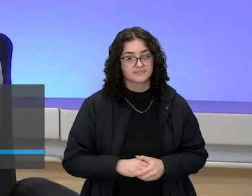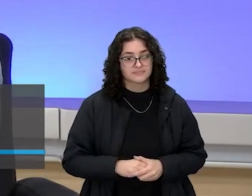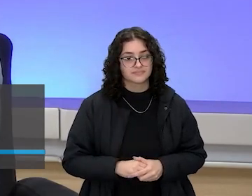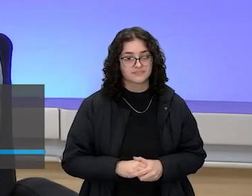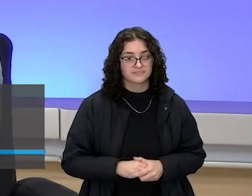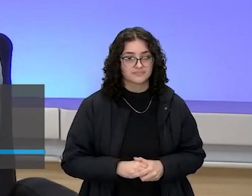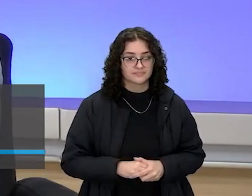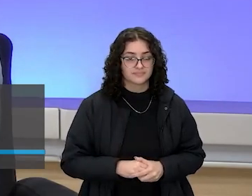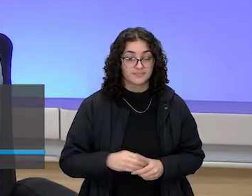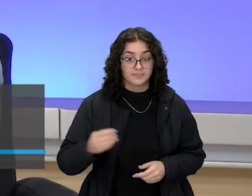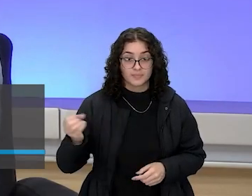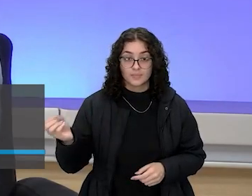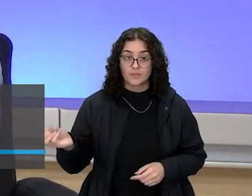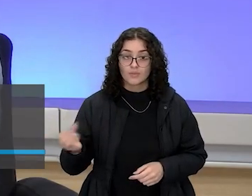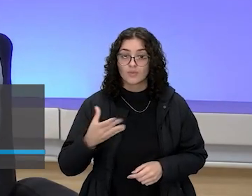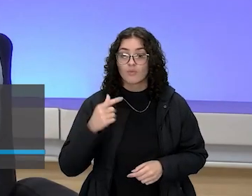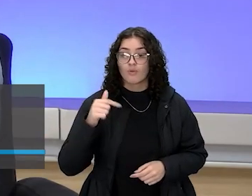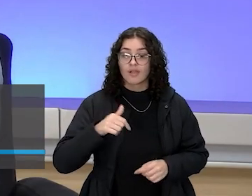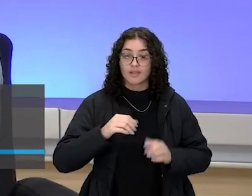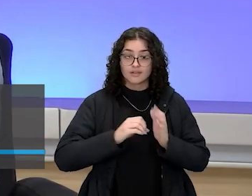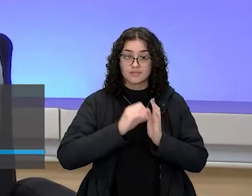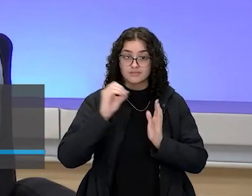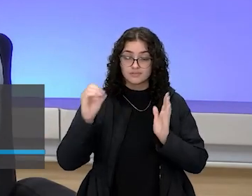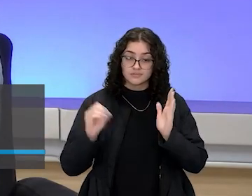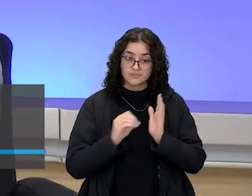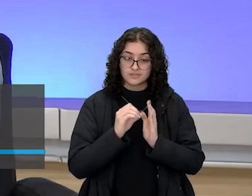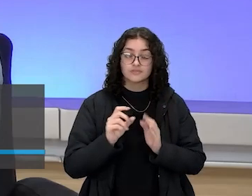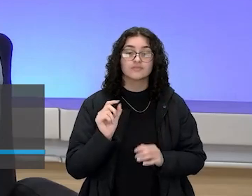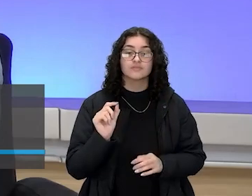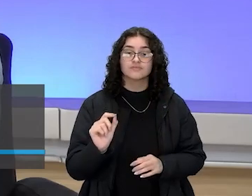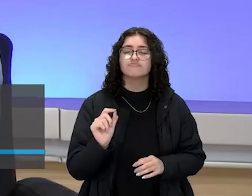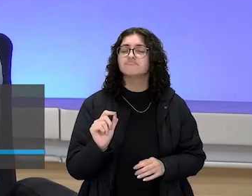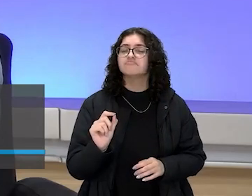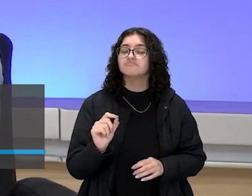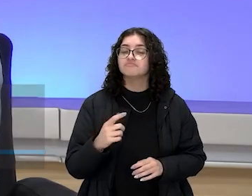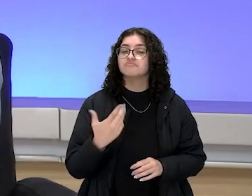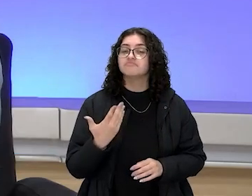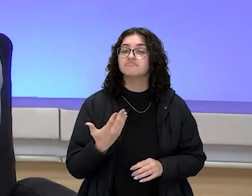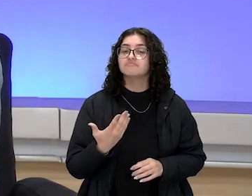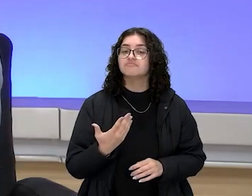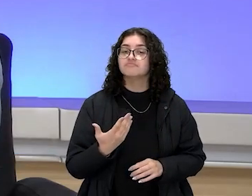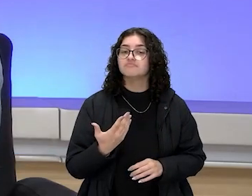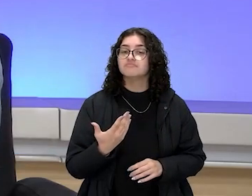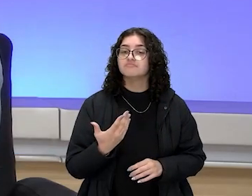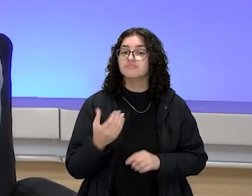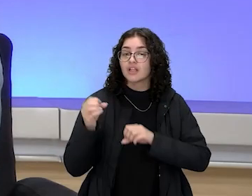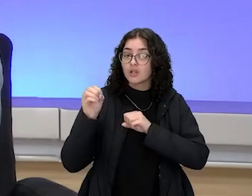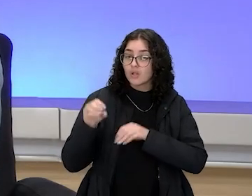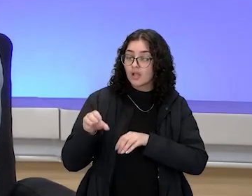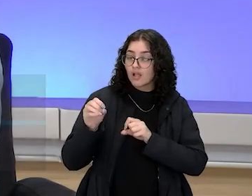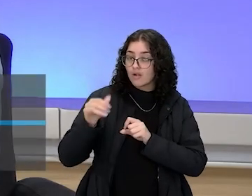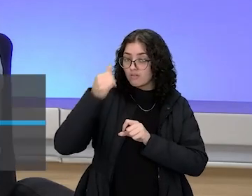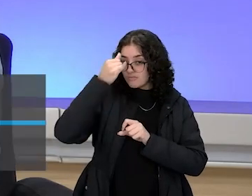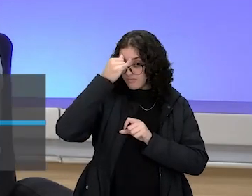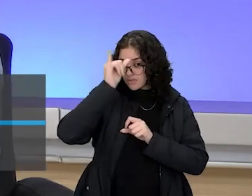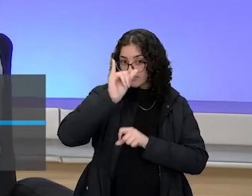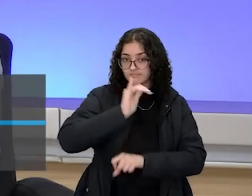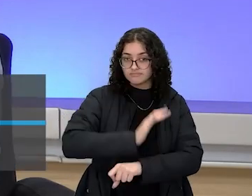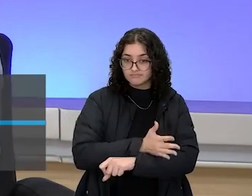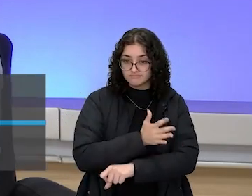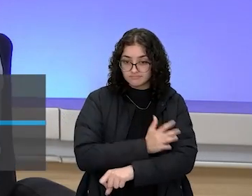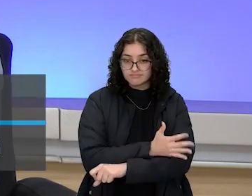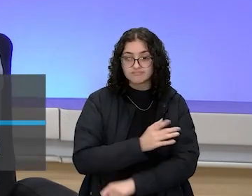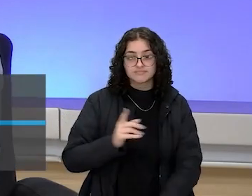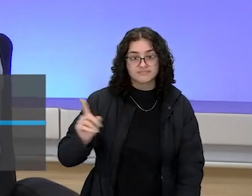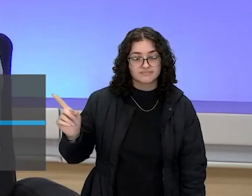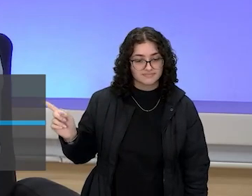de uma novidade aqui no Centro de Mídias, que é o quê? A educação antirracista, né? CMSP